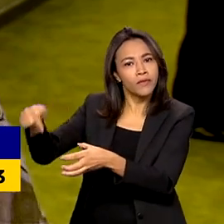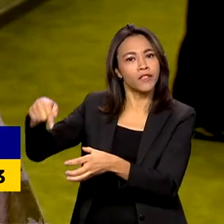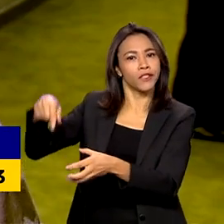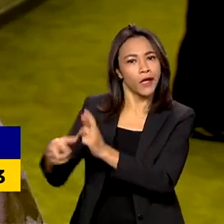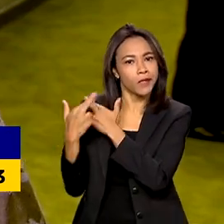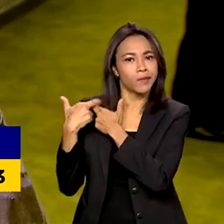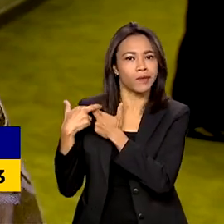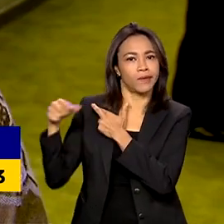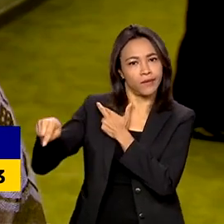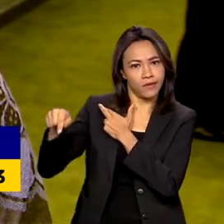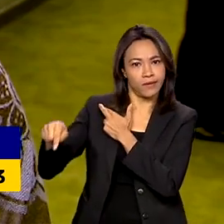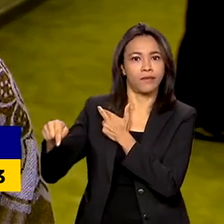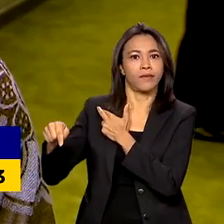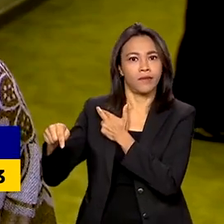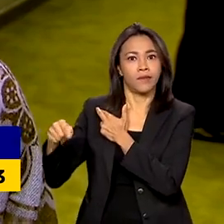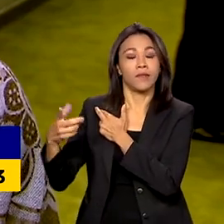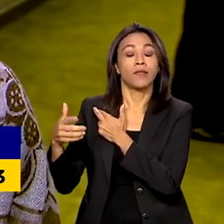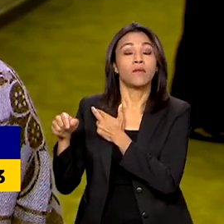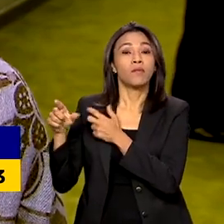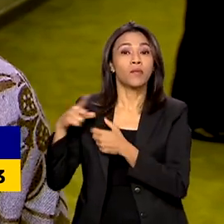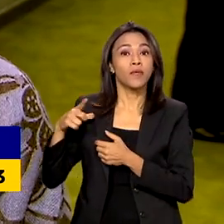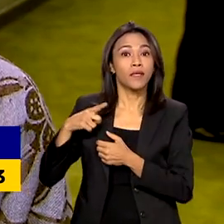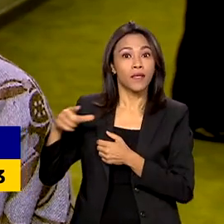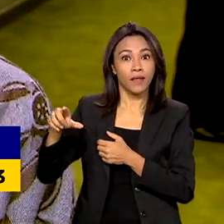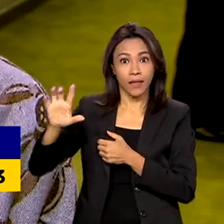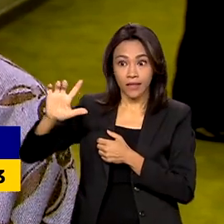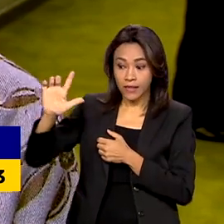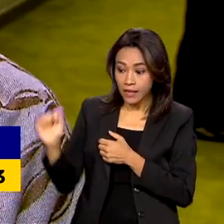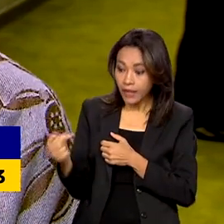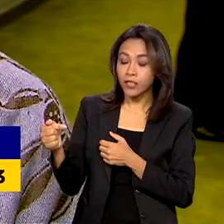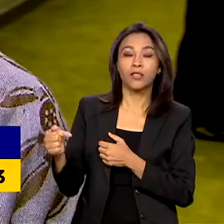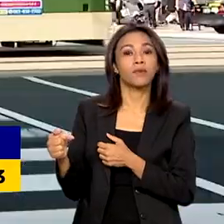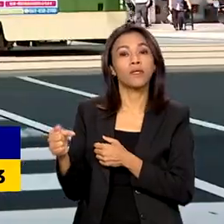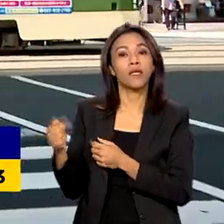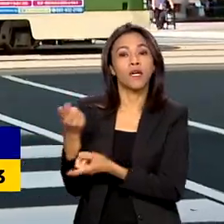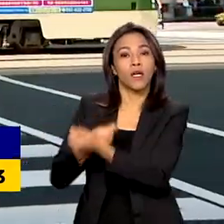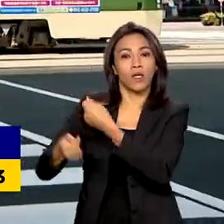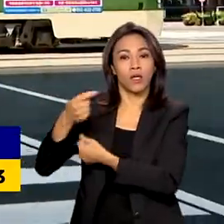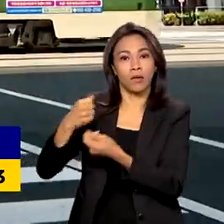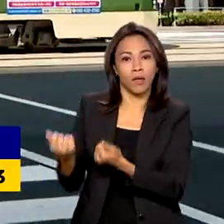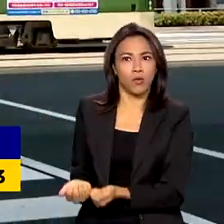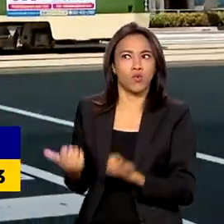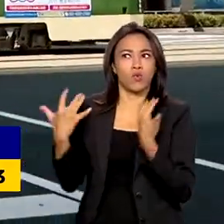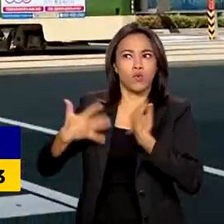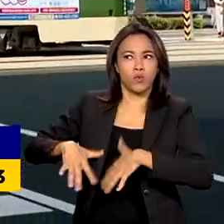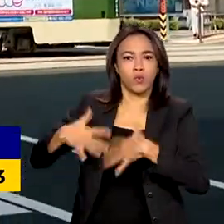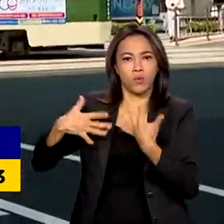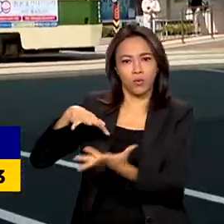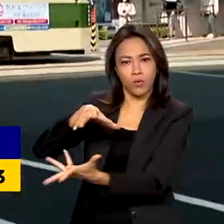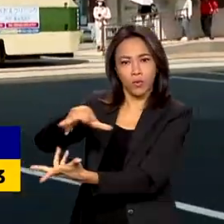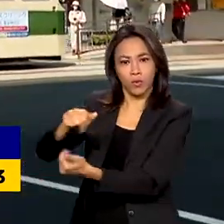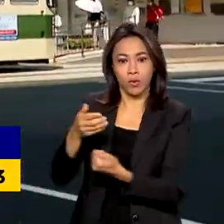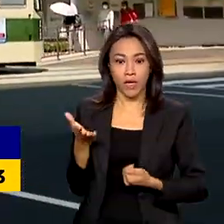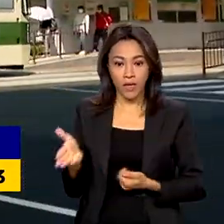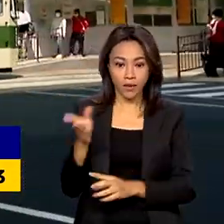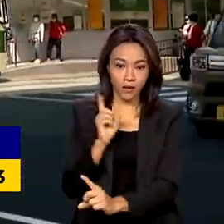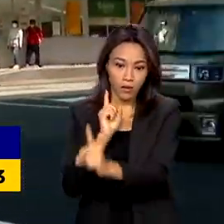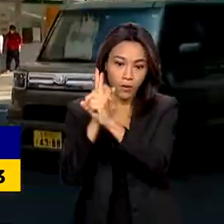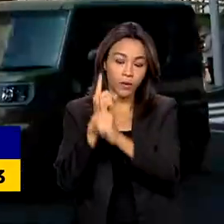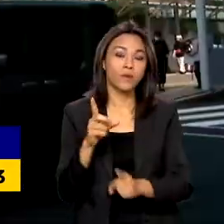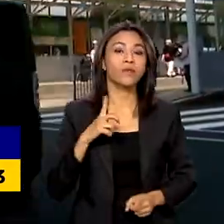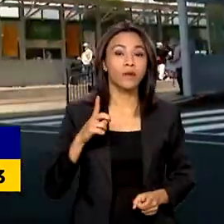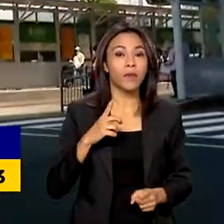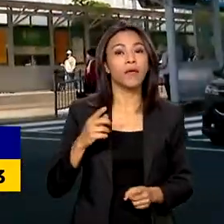uma grande concentração nas 7 economias mais ricas do mundo. O encontro é também uma oportunidade de firmar